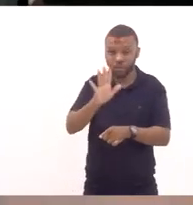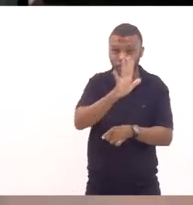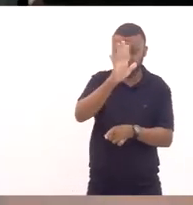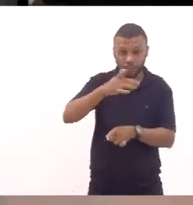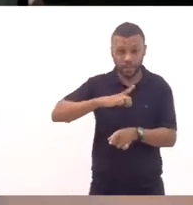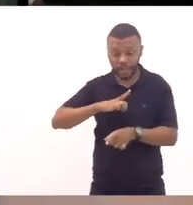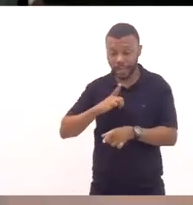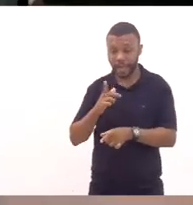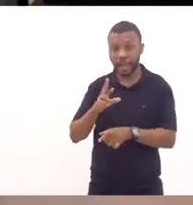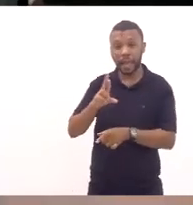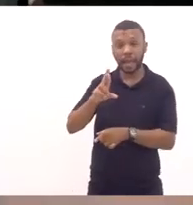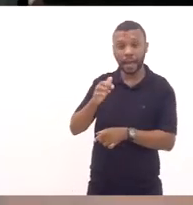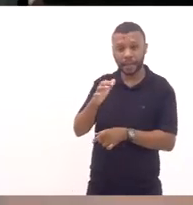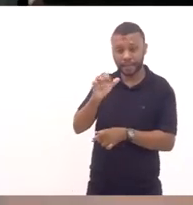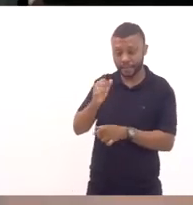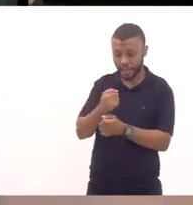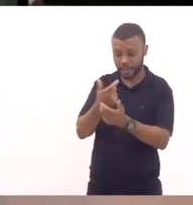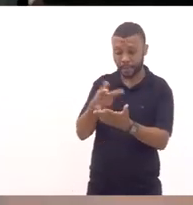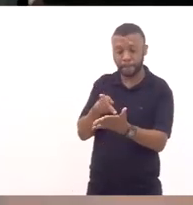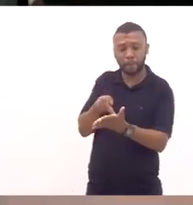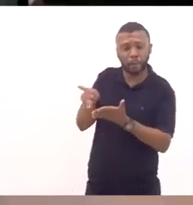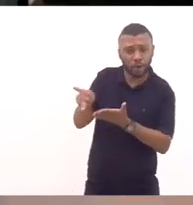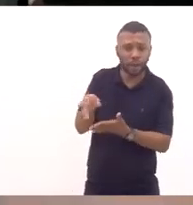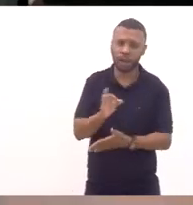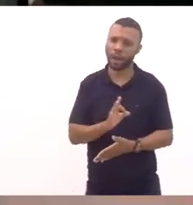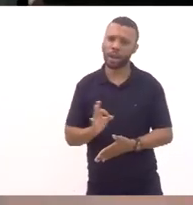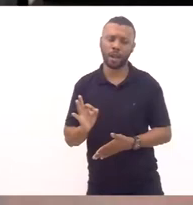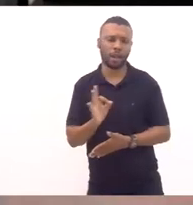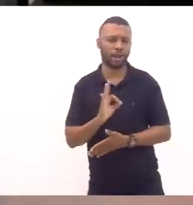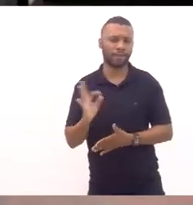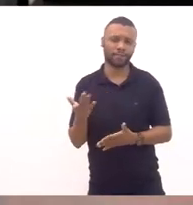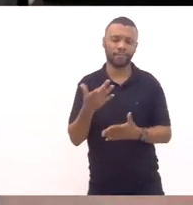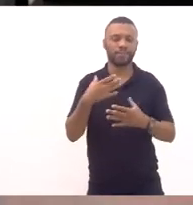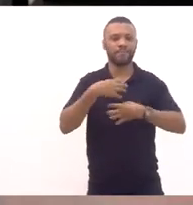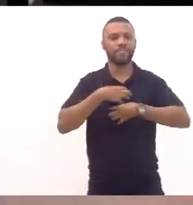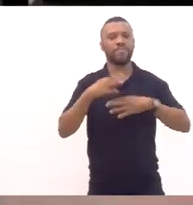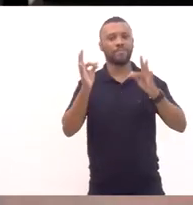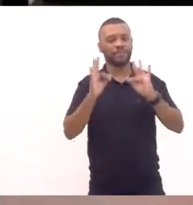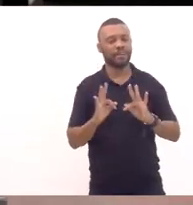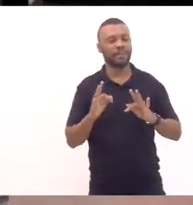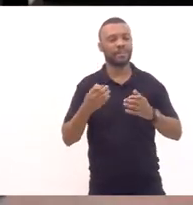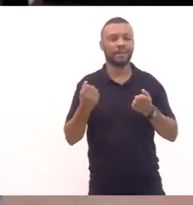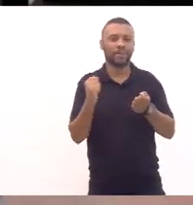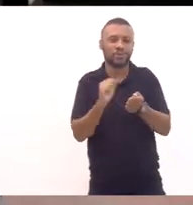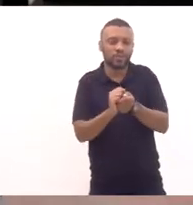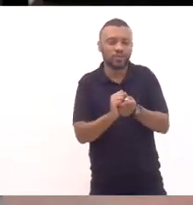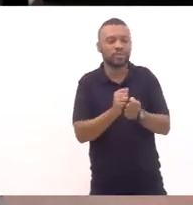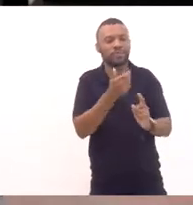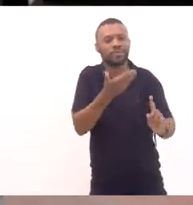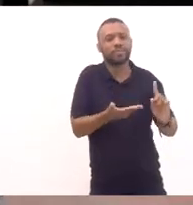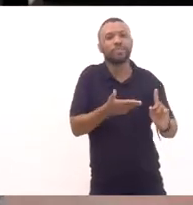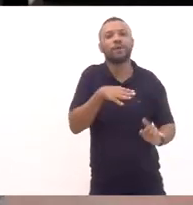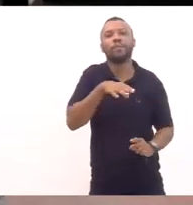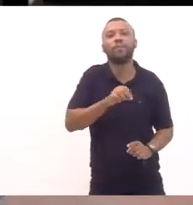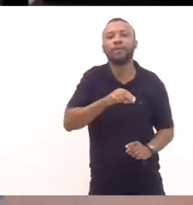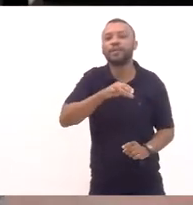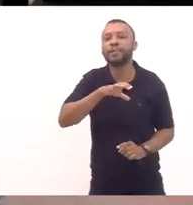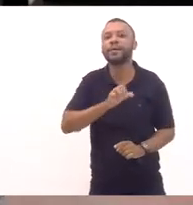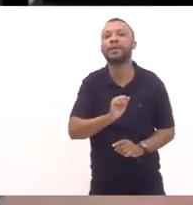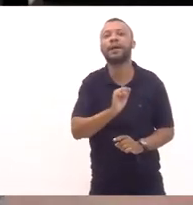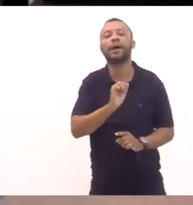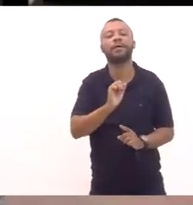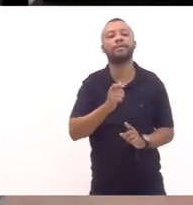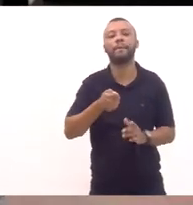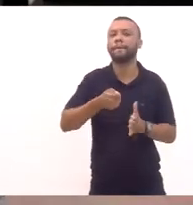terra, né? Então, estou muito feliz de estar aqui. Obrigada. Muito feliz de estar com a Mônica à frente, porque eu